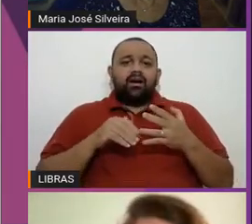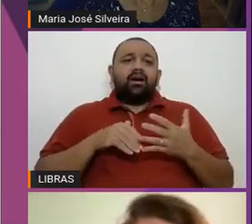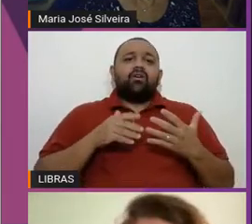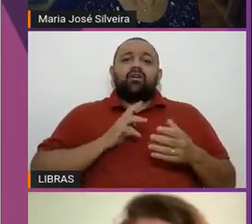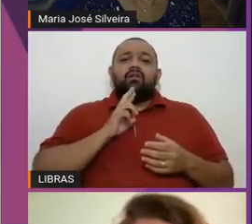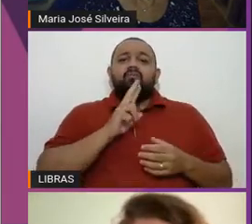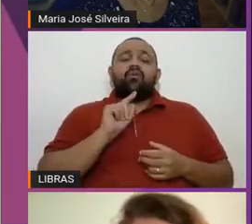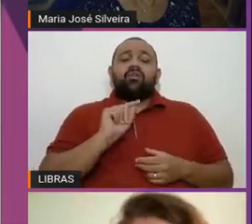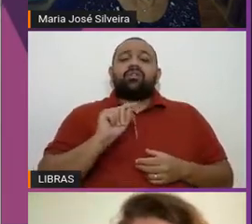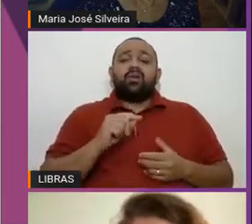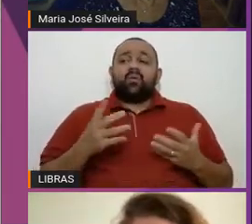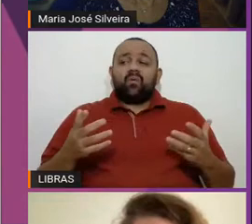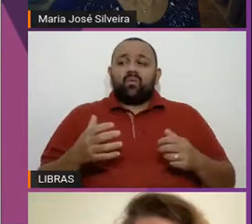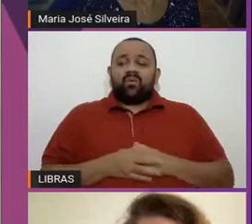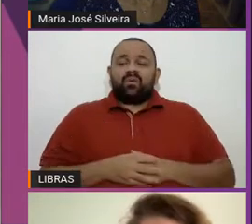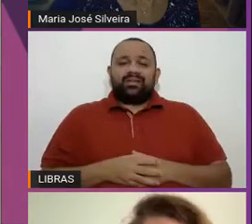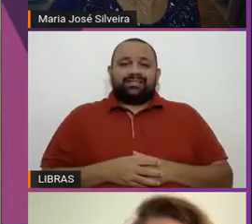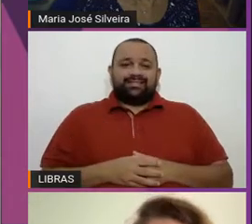responder